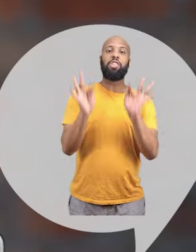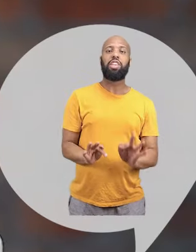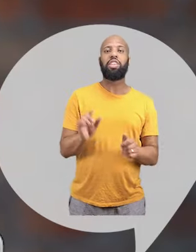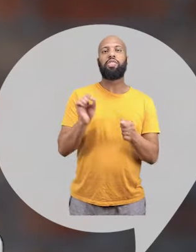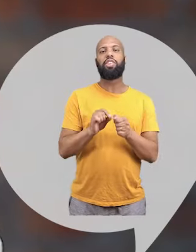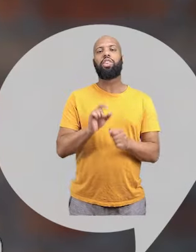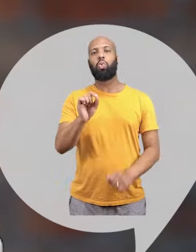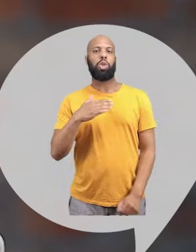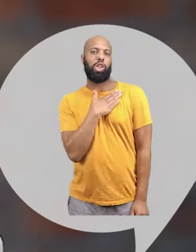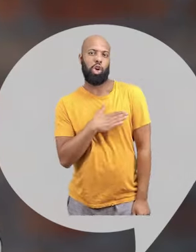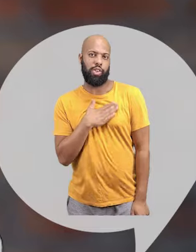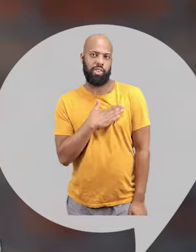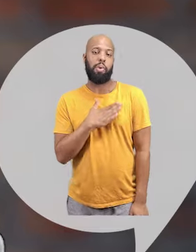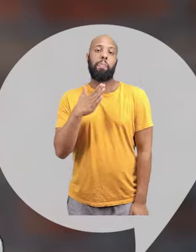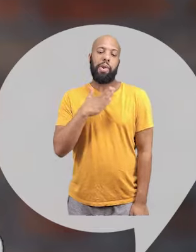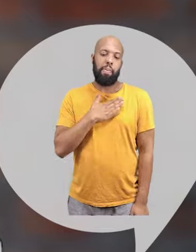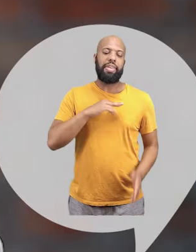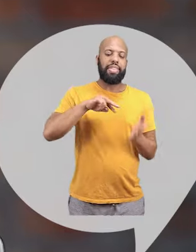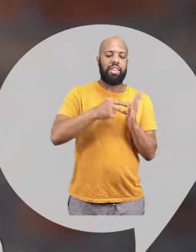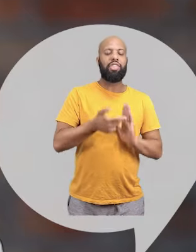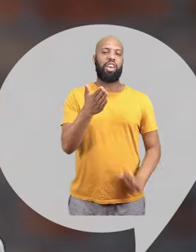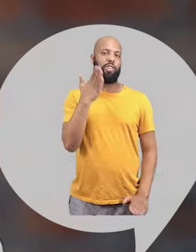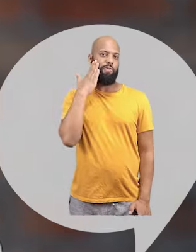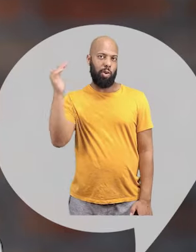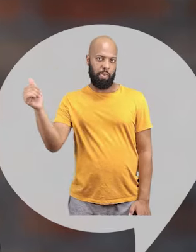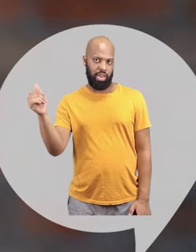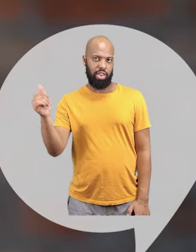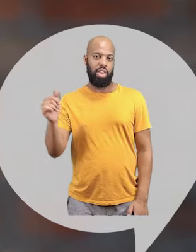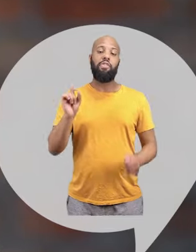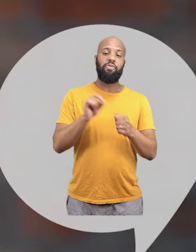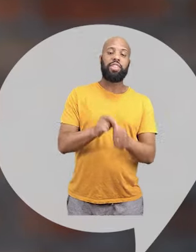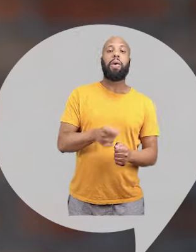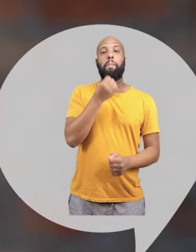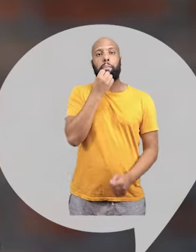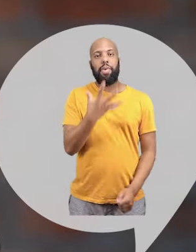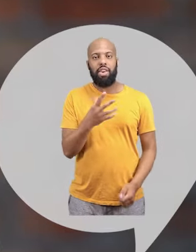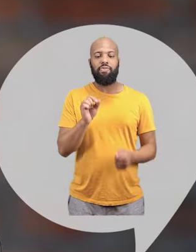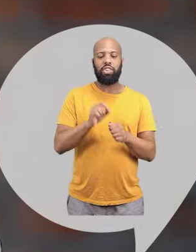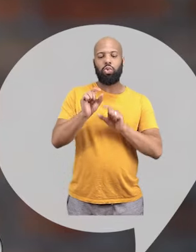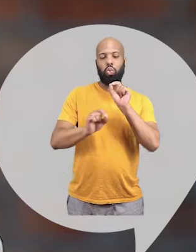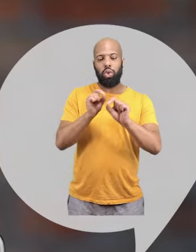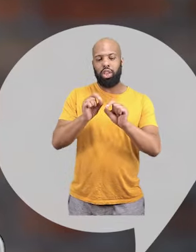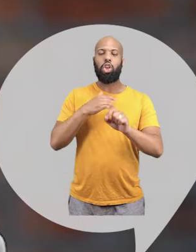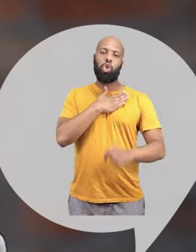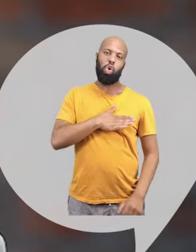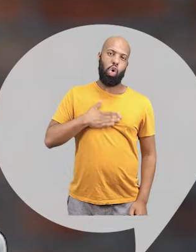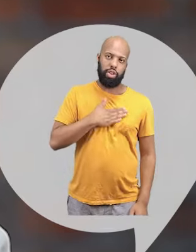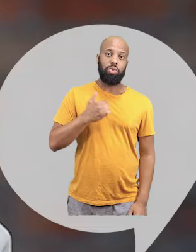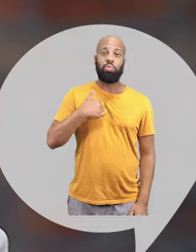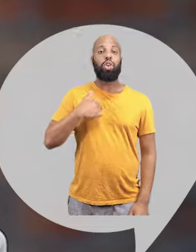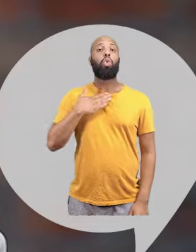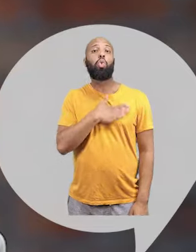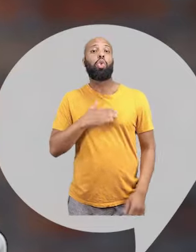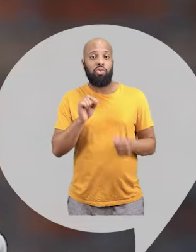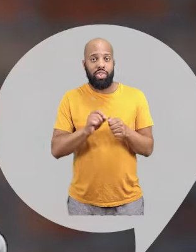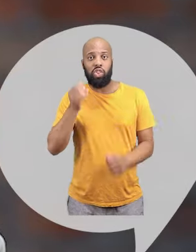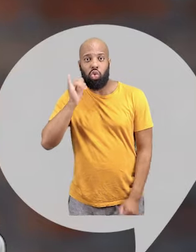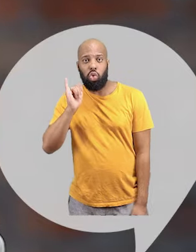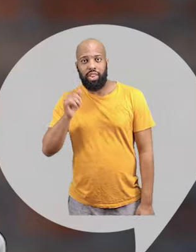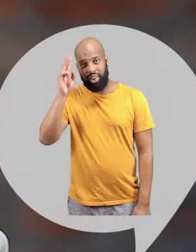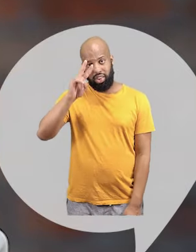estar feliz fazendo o que você gosta ponto sabe é isso aí se sentir bem Fazendo o que você gosta e o que eu gosto de fazer